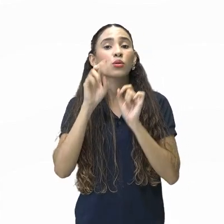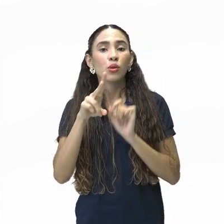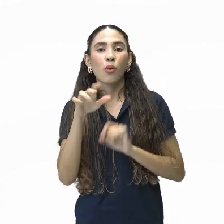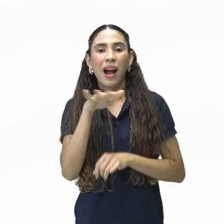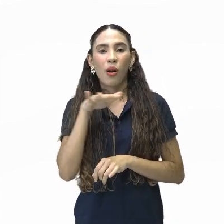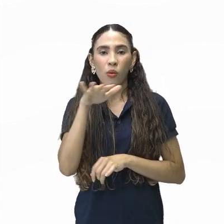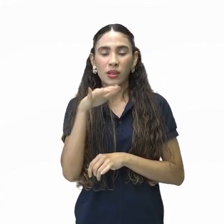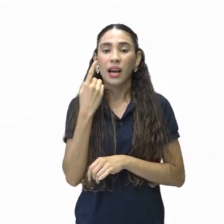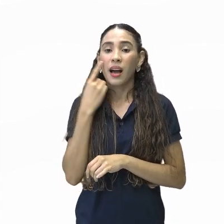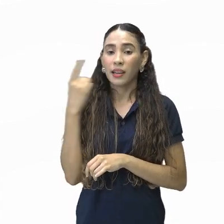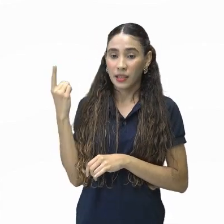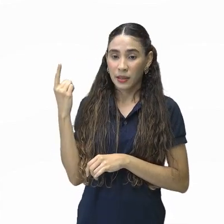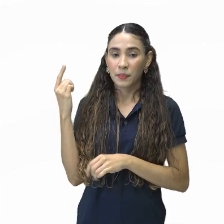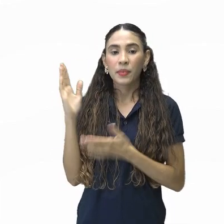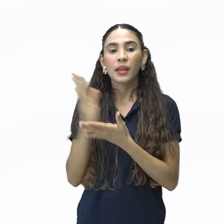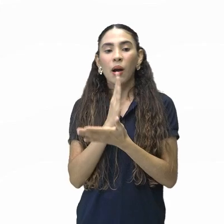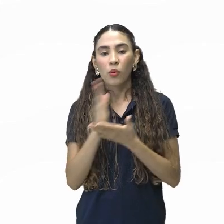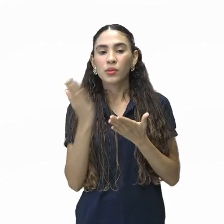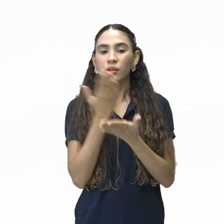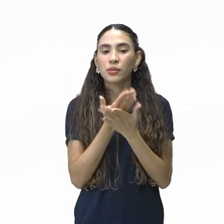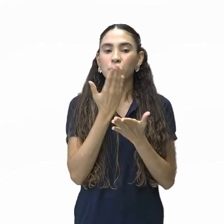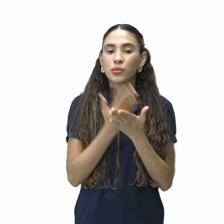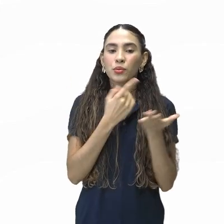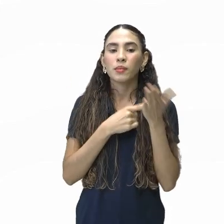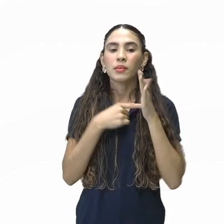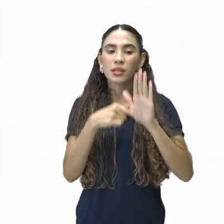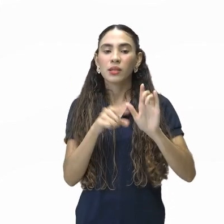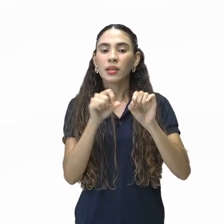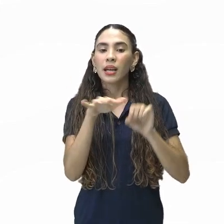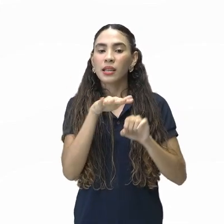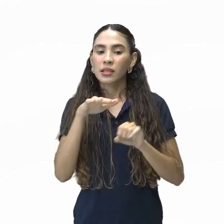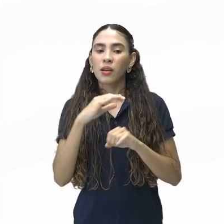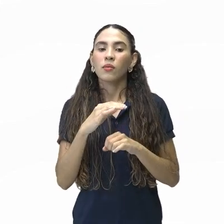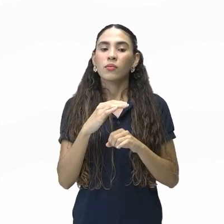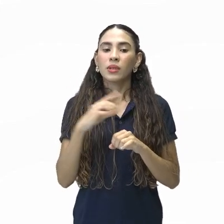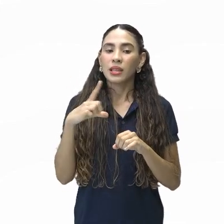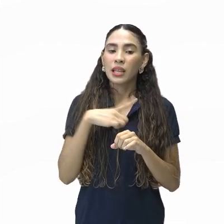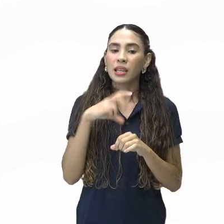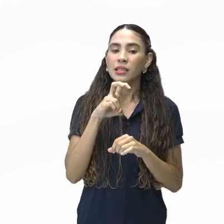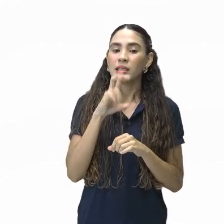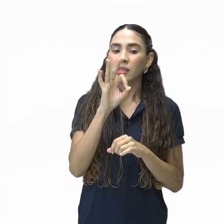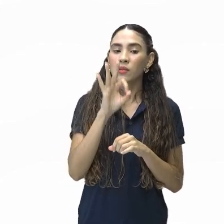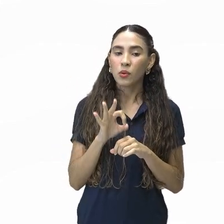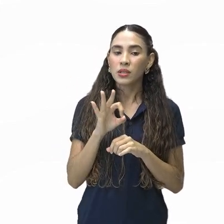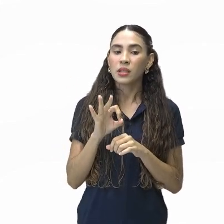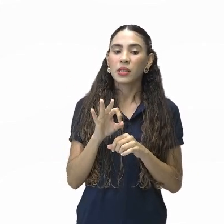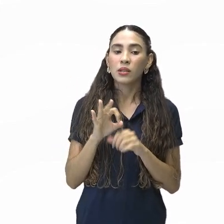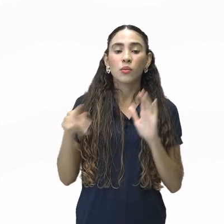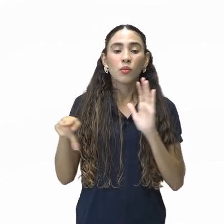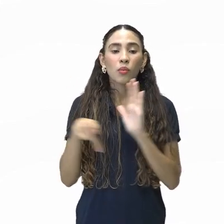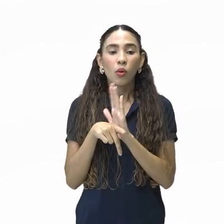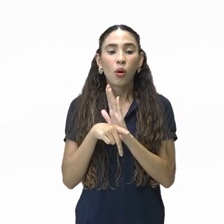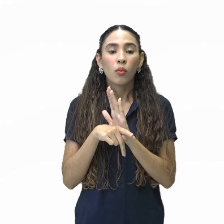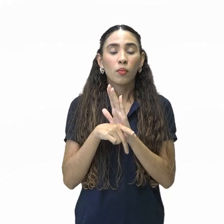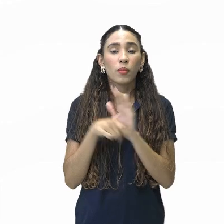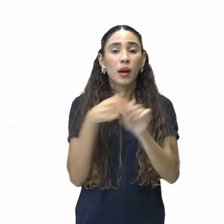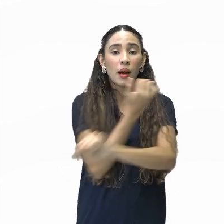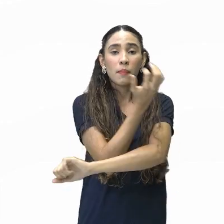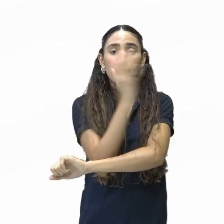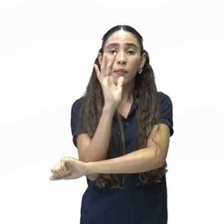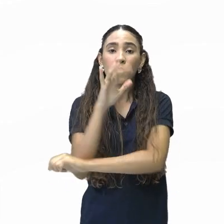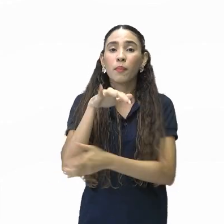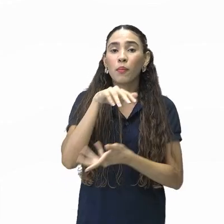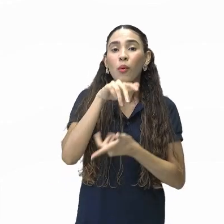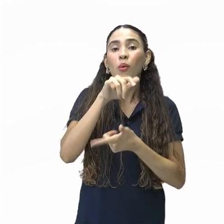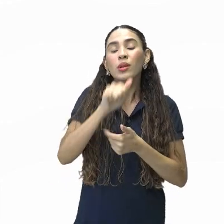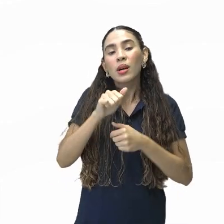nessa região. Alguns estudos sugerem que a região do Cerrado abriga cerca de 5% da fauna mundial,